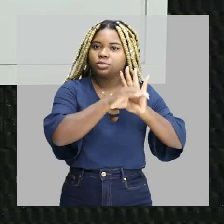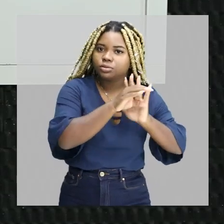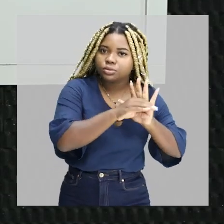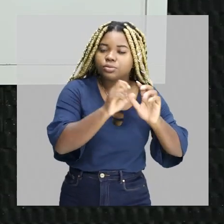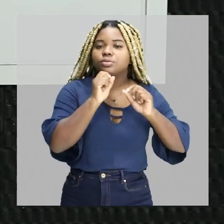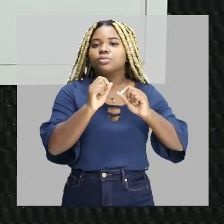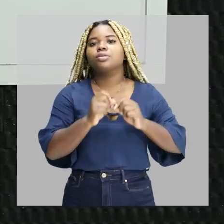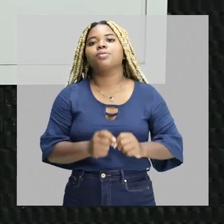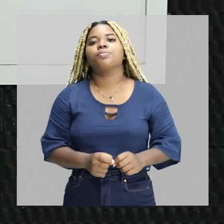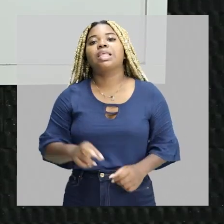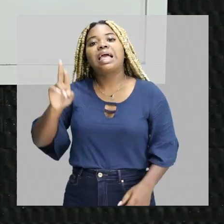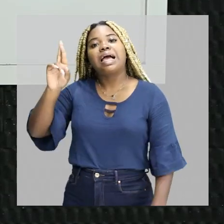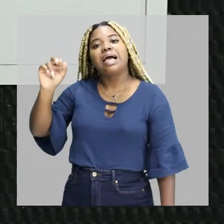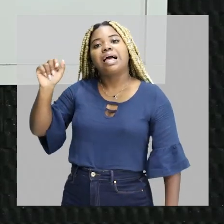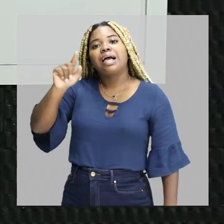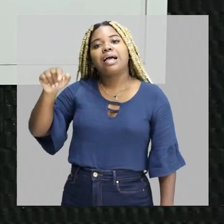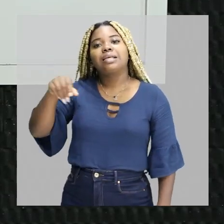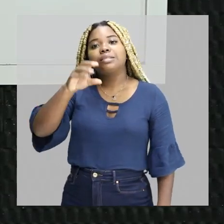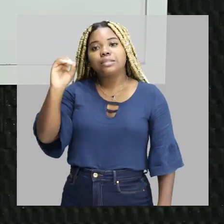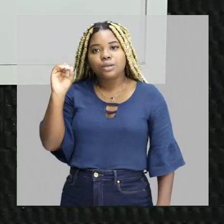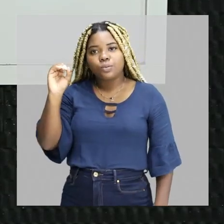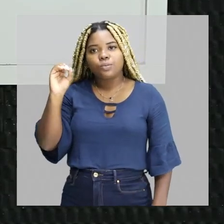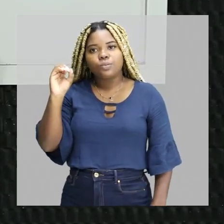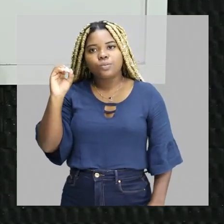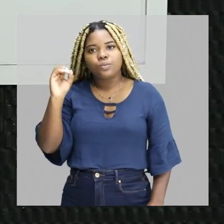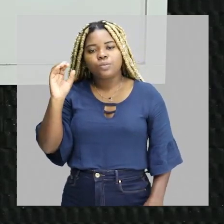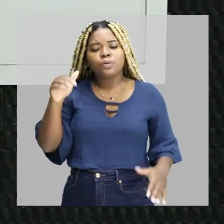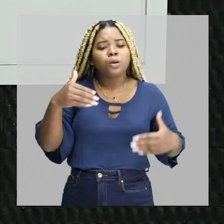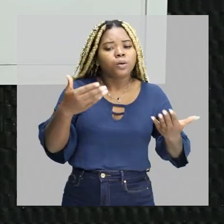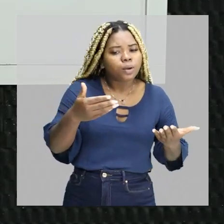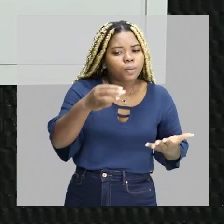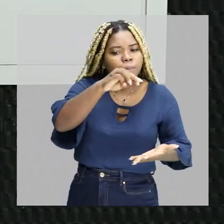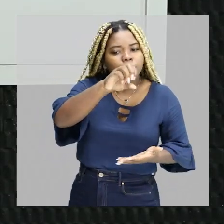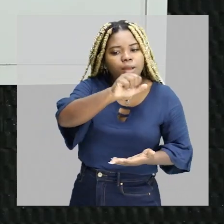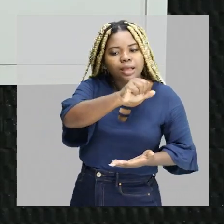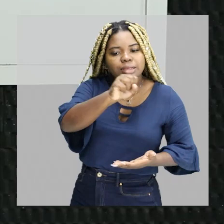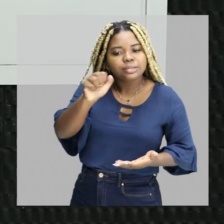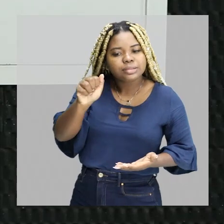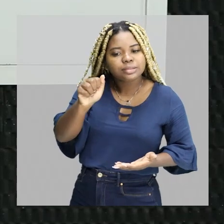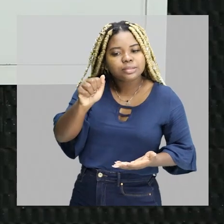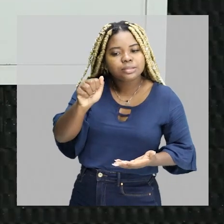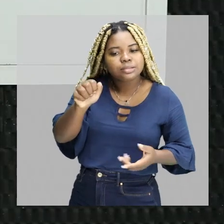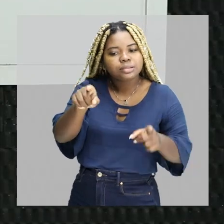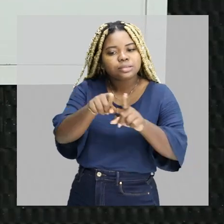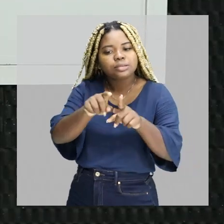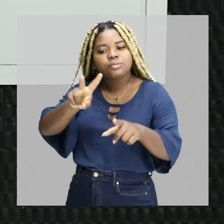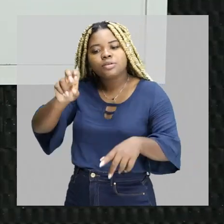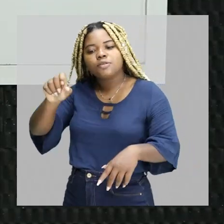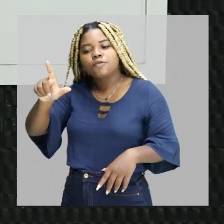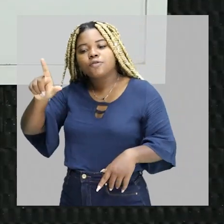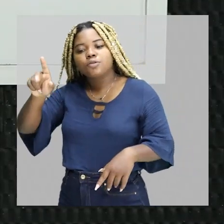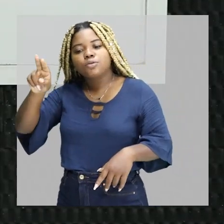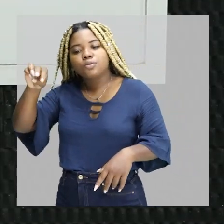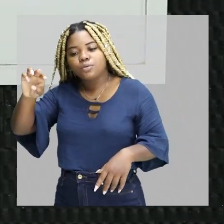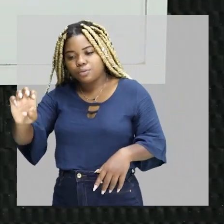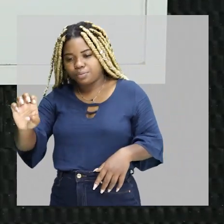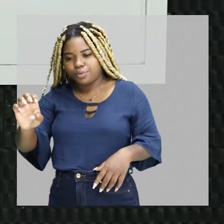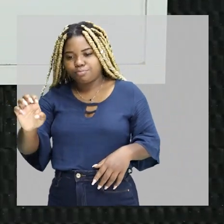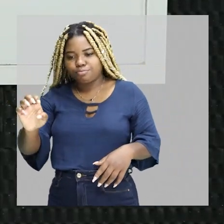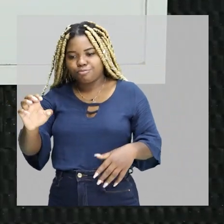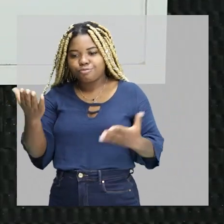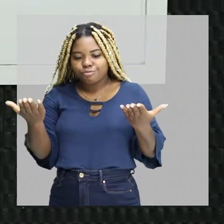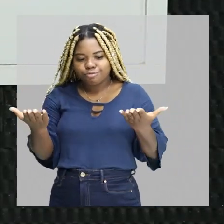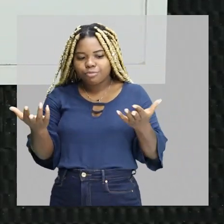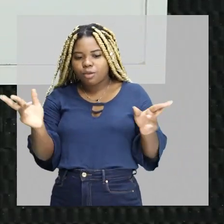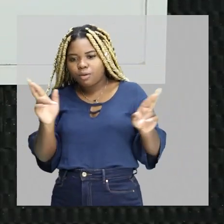vai ser aí a razão entre a massa e o volume, certo? Então, densidade, matematicamente falando, vai